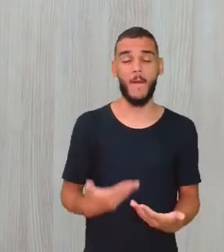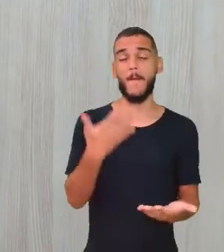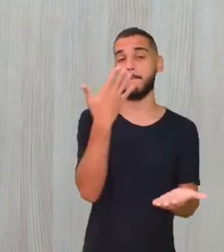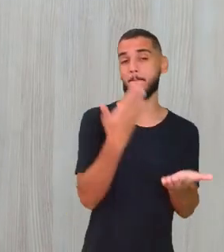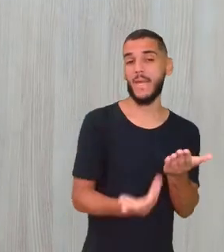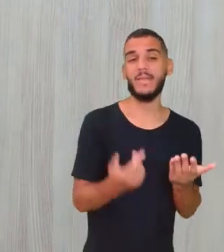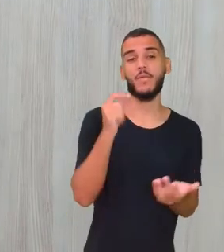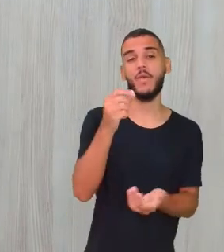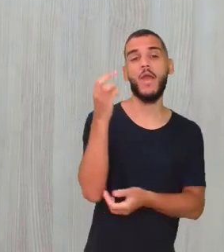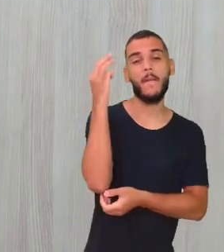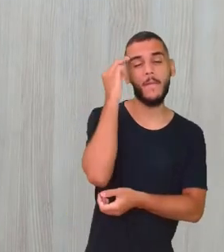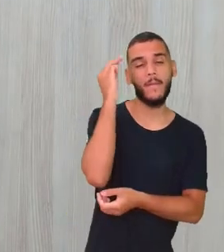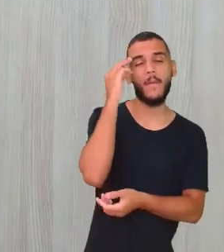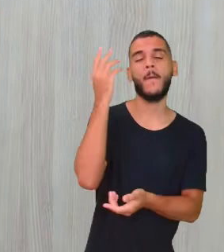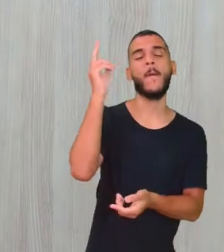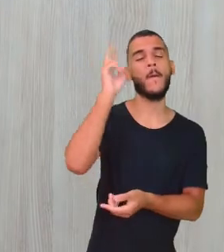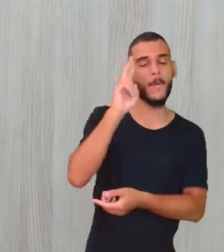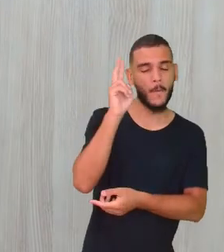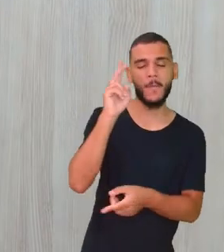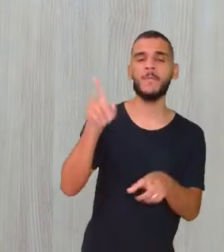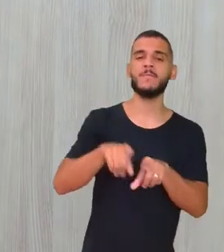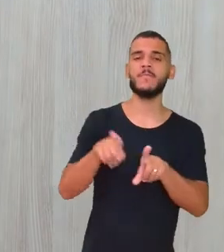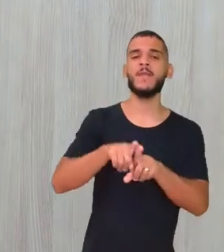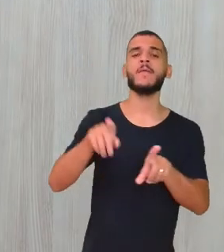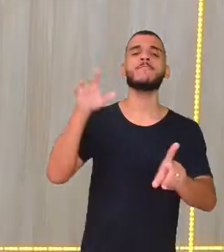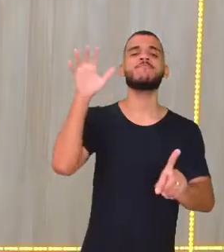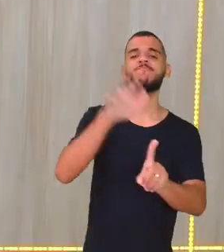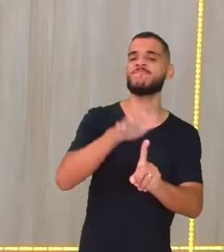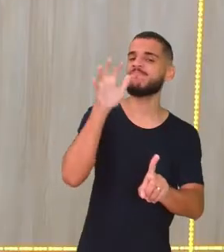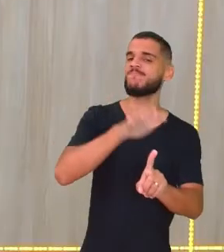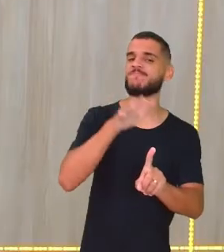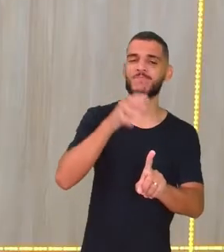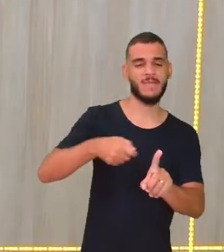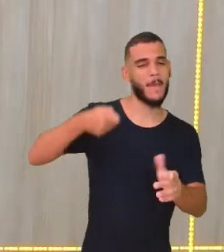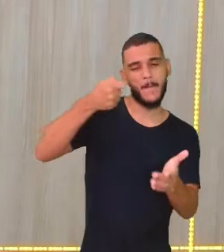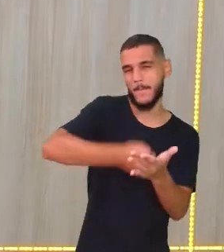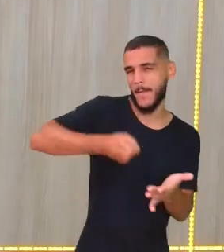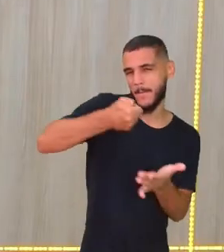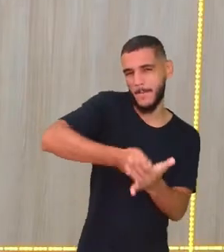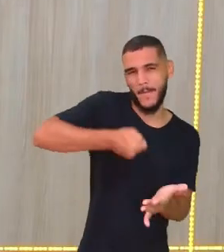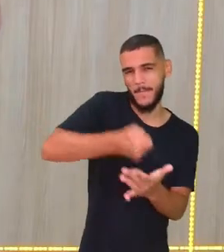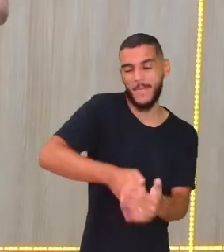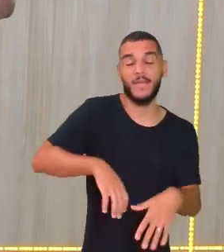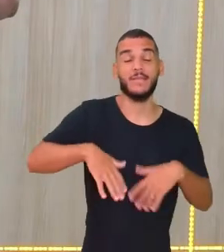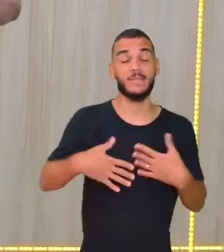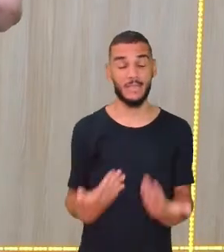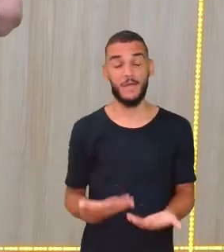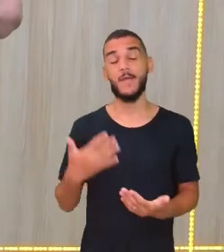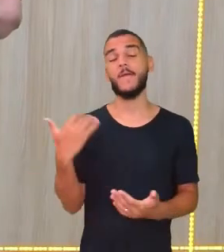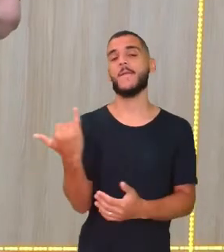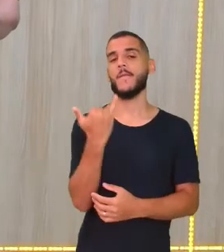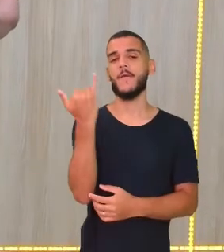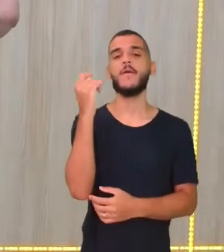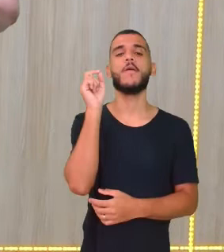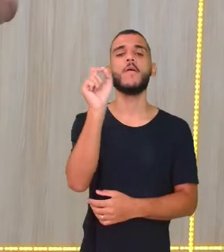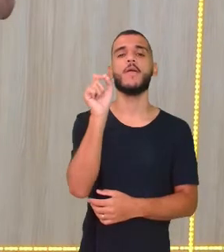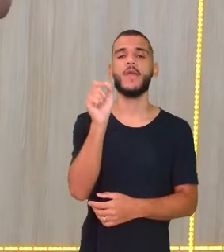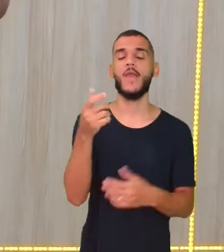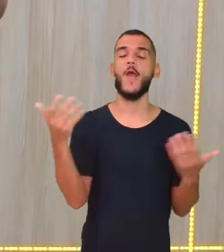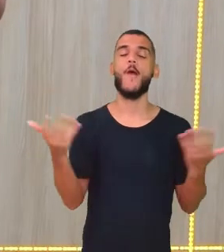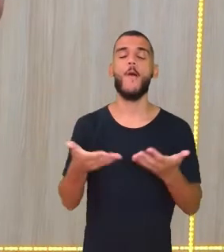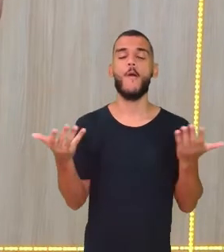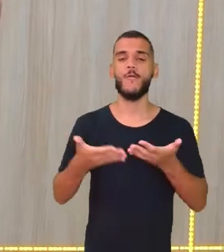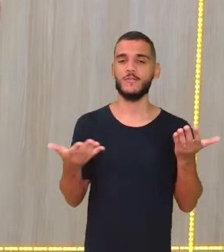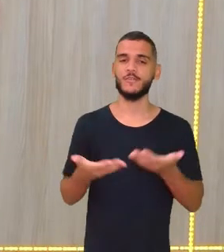mesmo. Isso. Que se perde. Isso mesmo, professora Camila. Então, é muito importante nos dias de hoje, nos